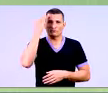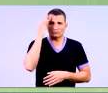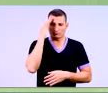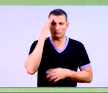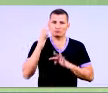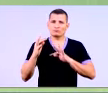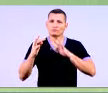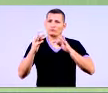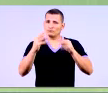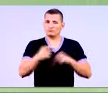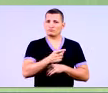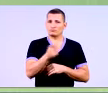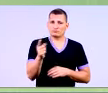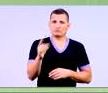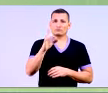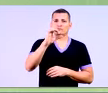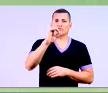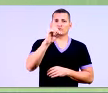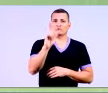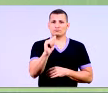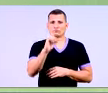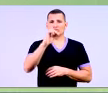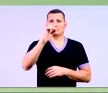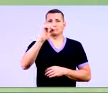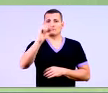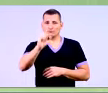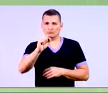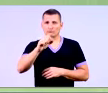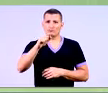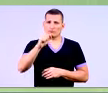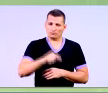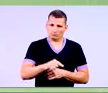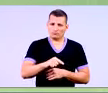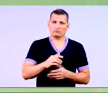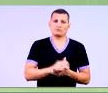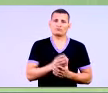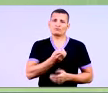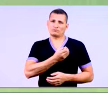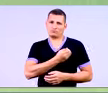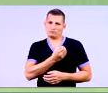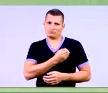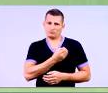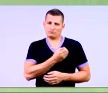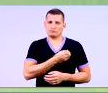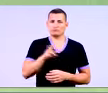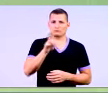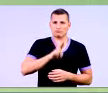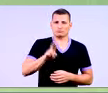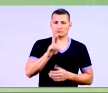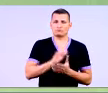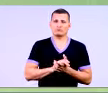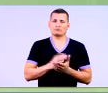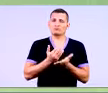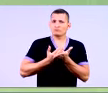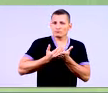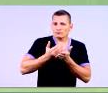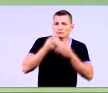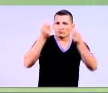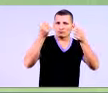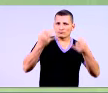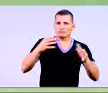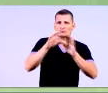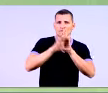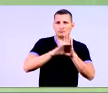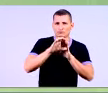esses dados são os nossos valores para ser trabalhados quando a gente começa a falar dos conceitos